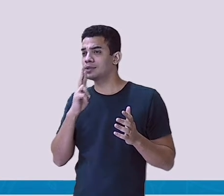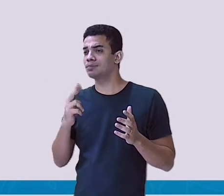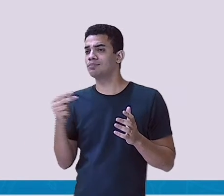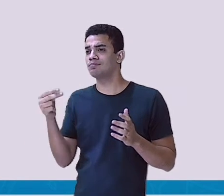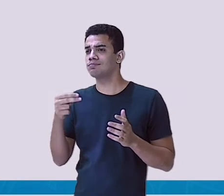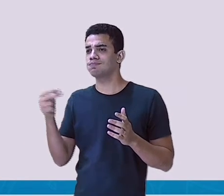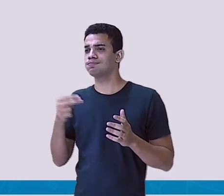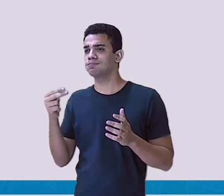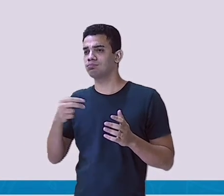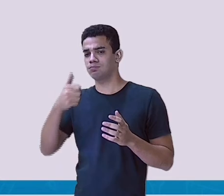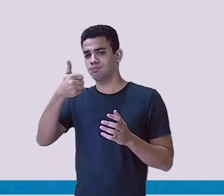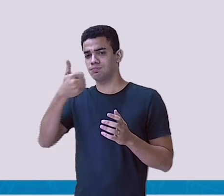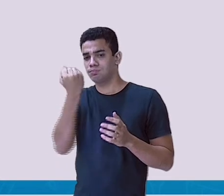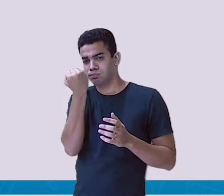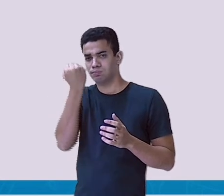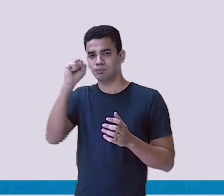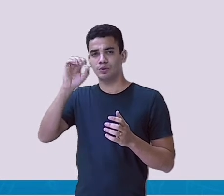Então,